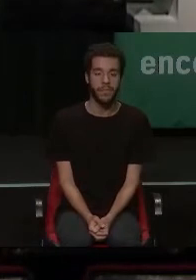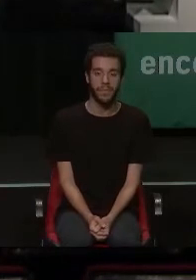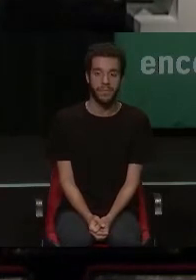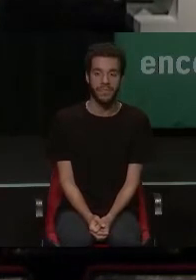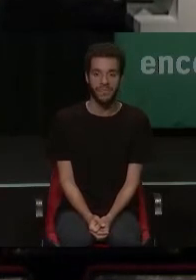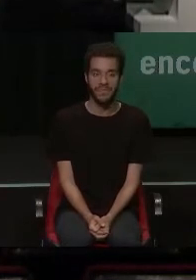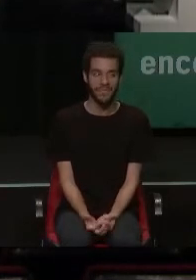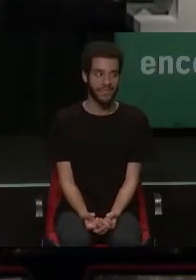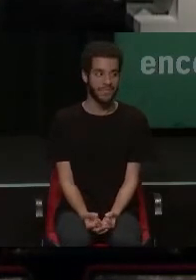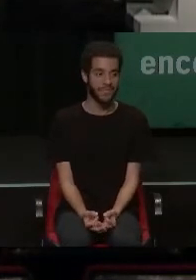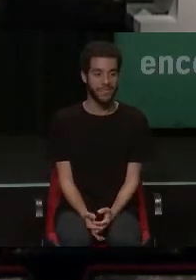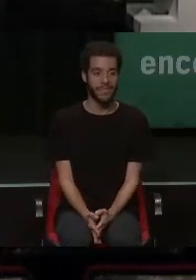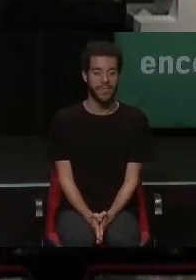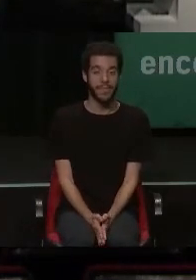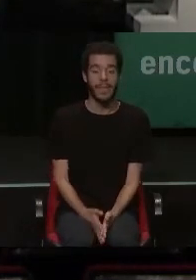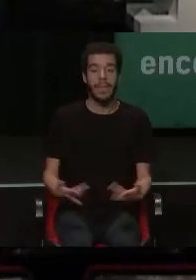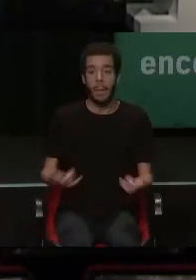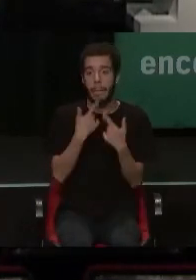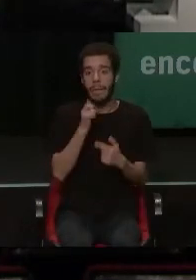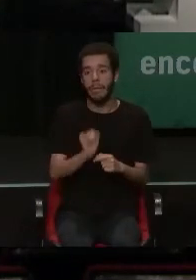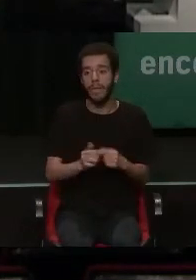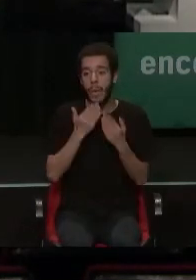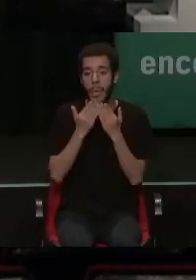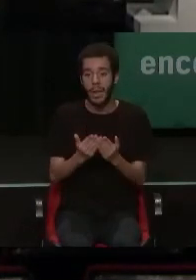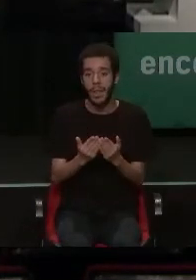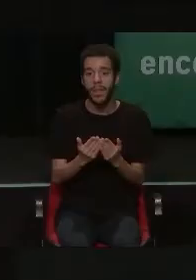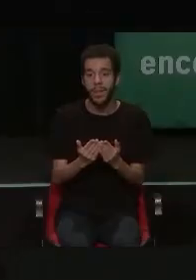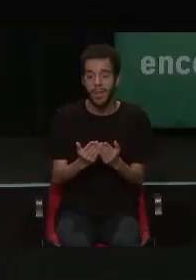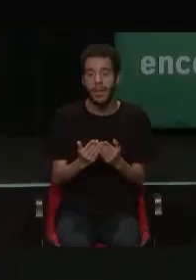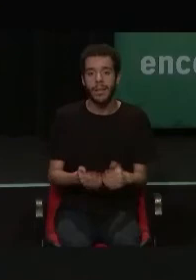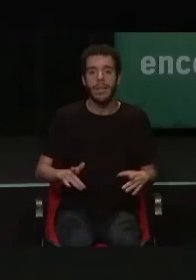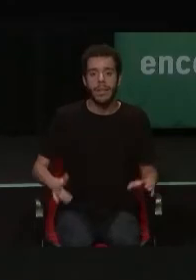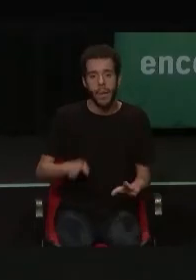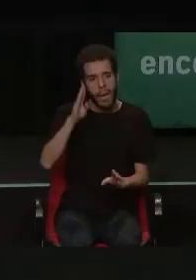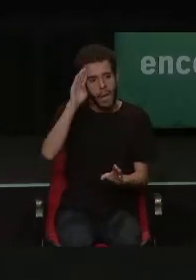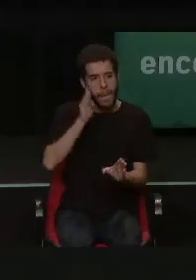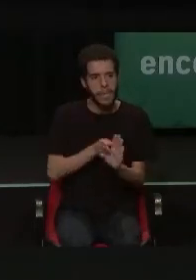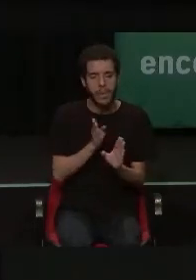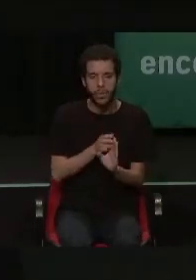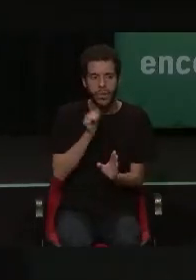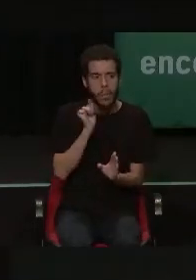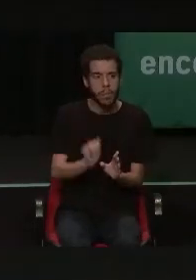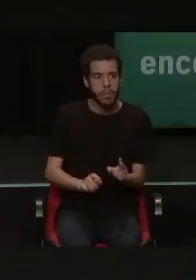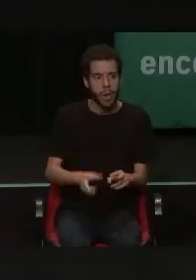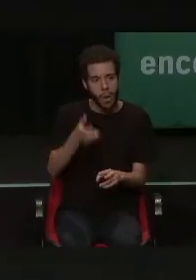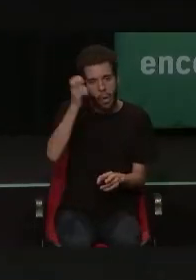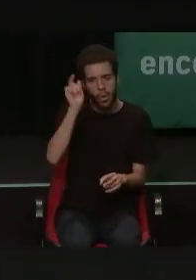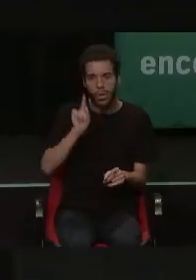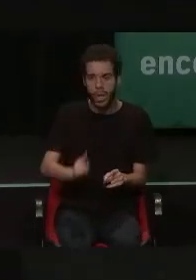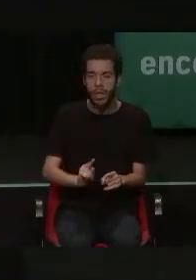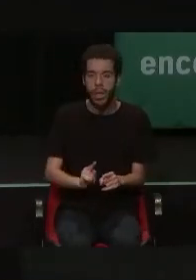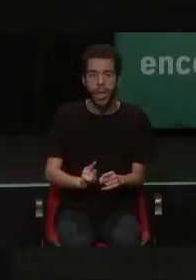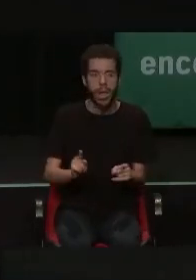Obrigado pela pergunta. A vinculação na psicologia é um conceito que também se alarga a outras